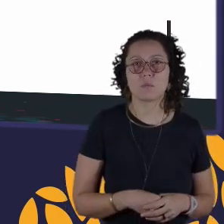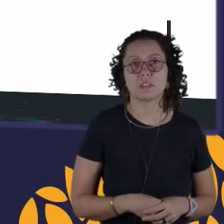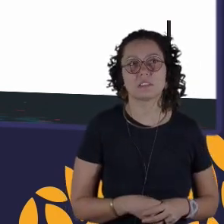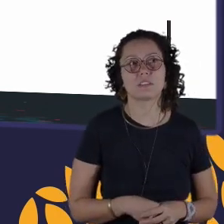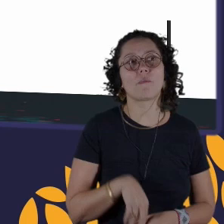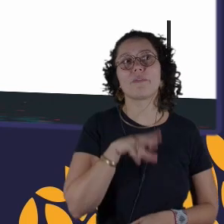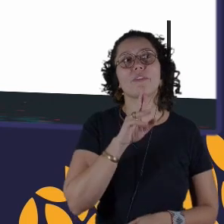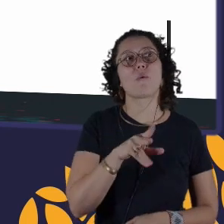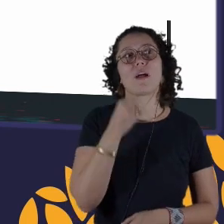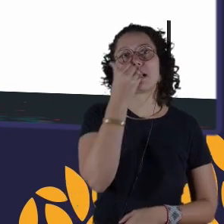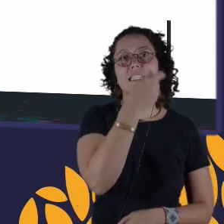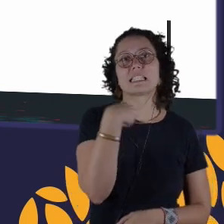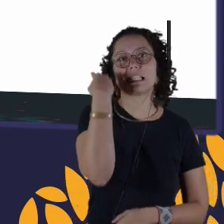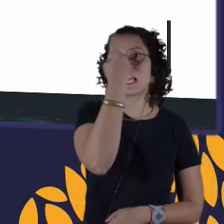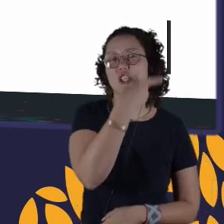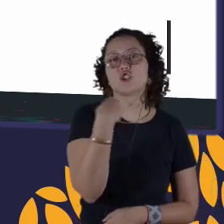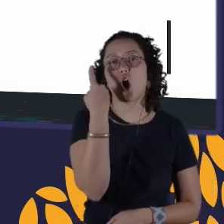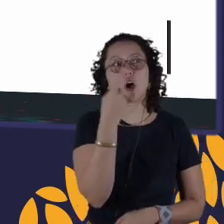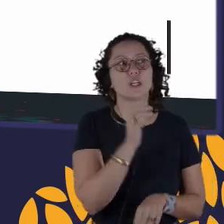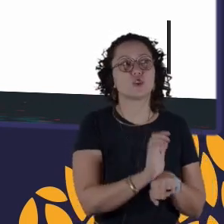de curso de prescriptor.